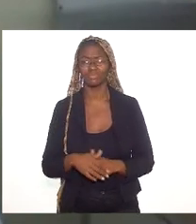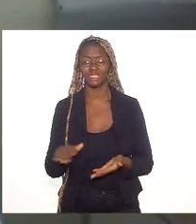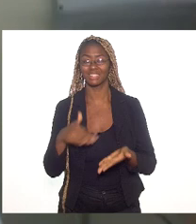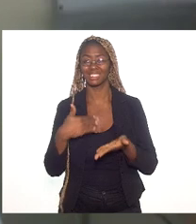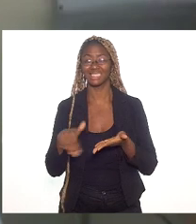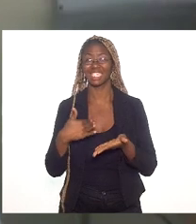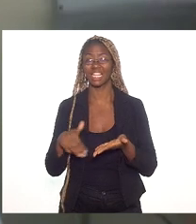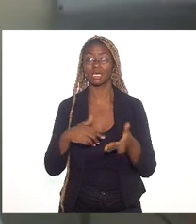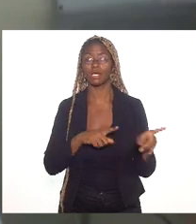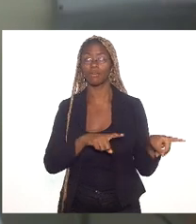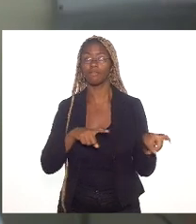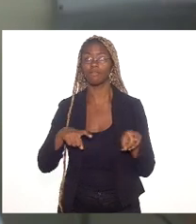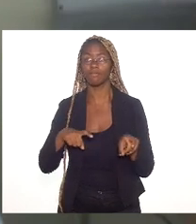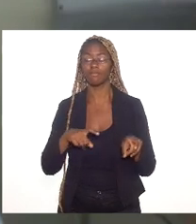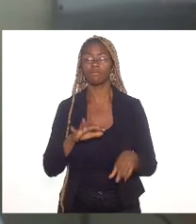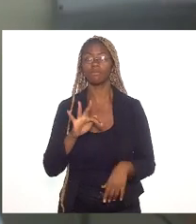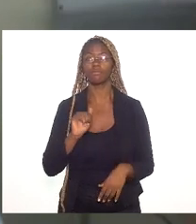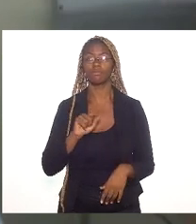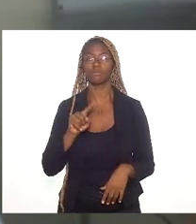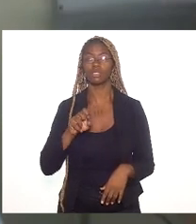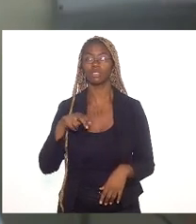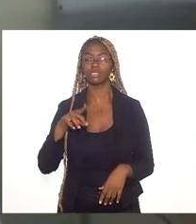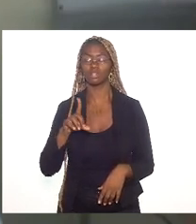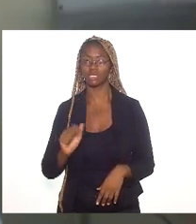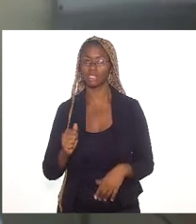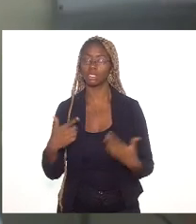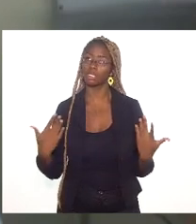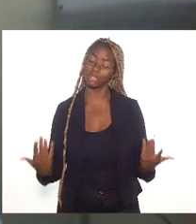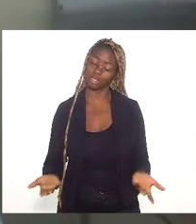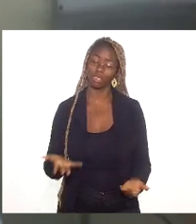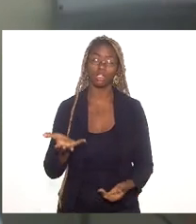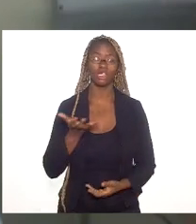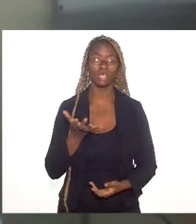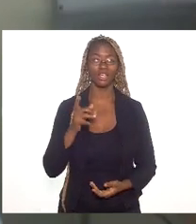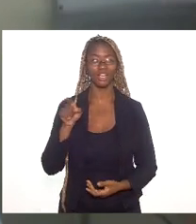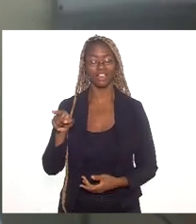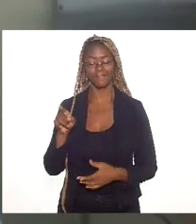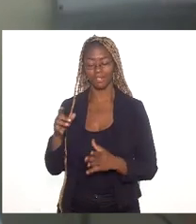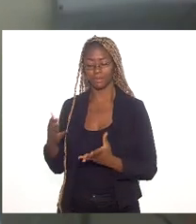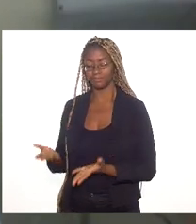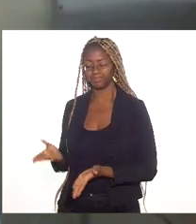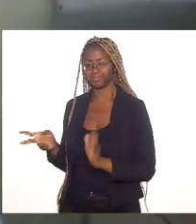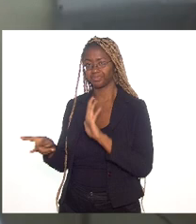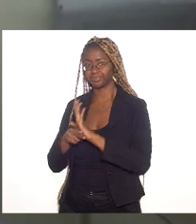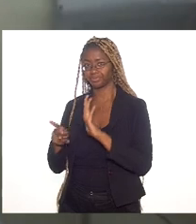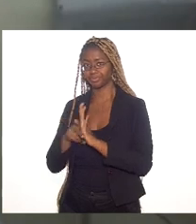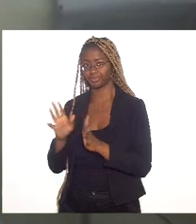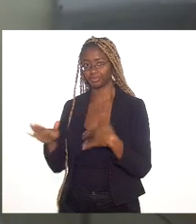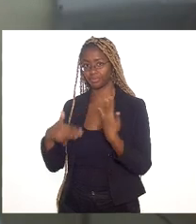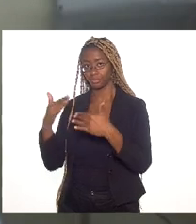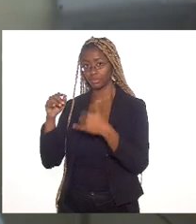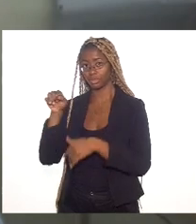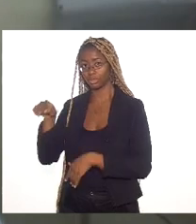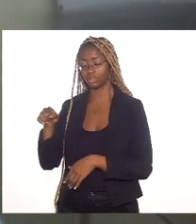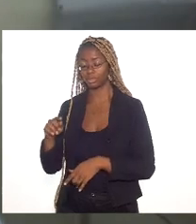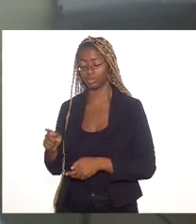de Fazenda. E ele queria que essa questão ficasse na mão do desenvolvimento econômico. O senhor lembra bem